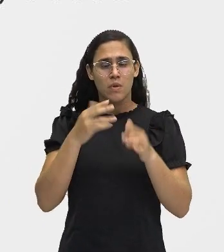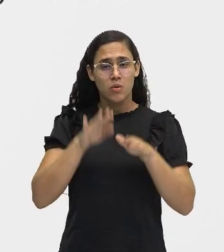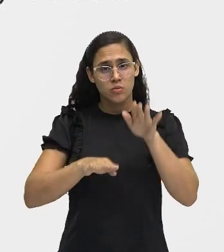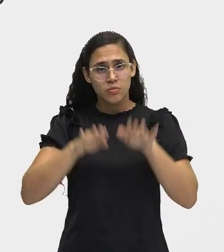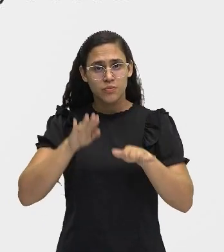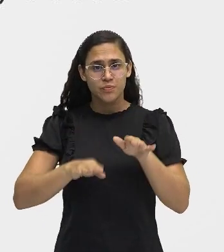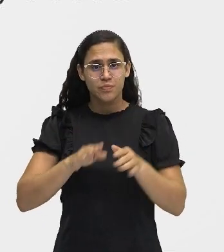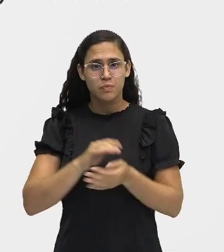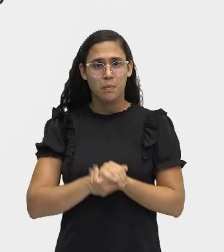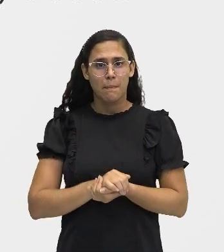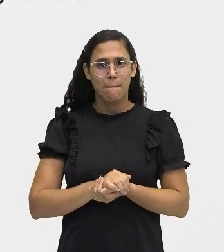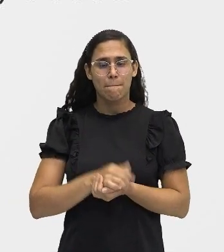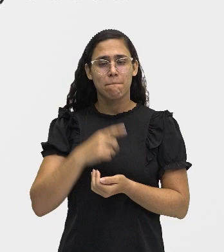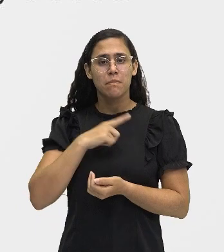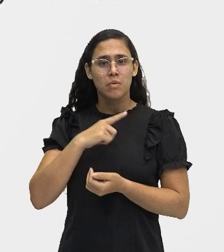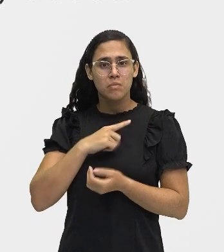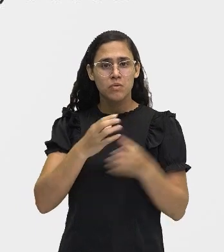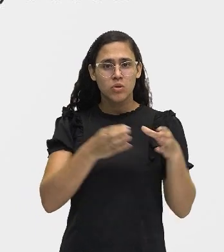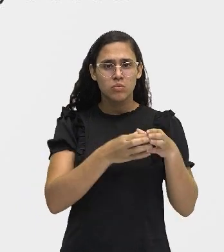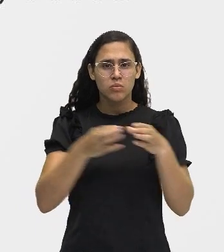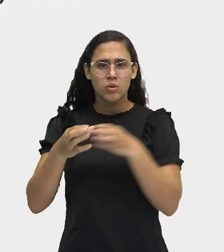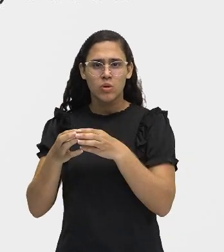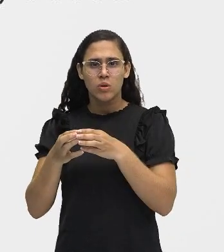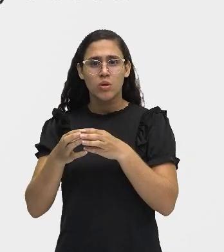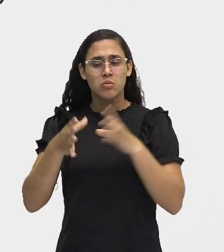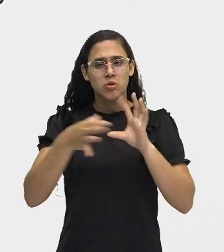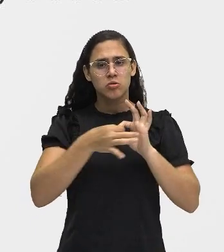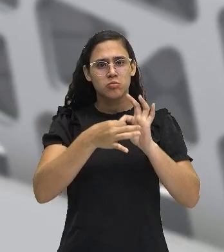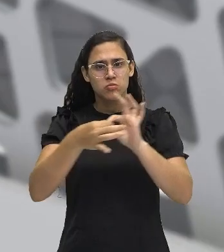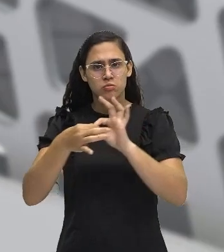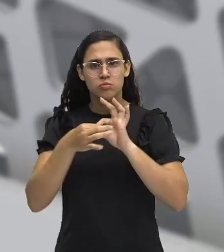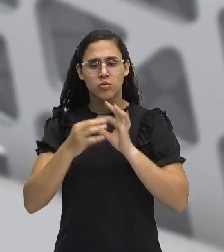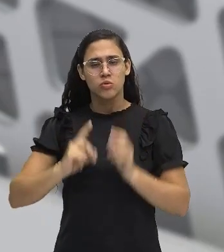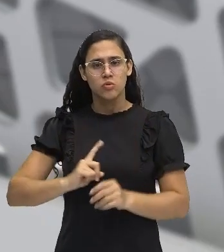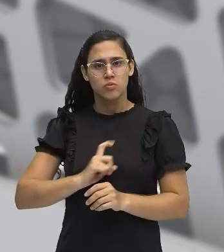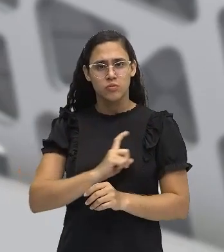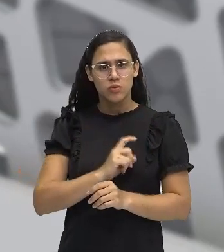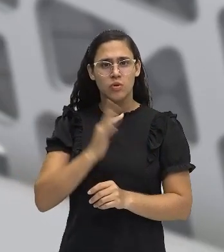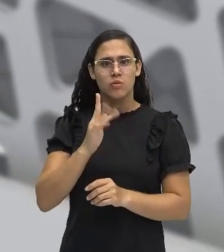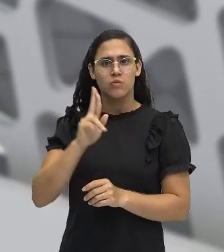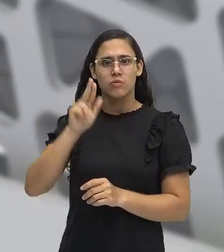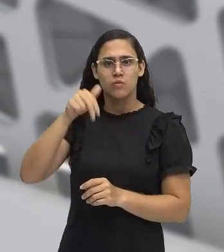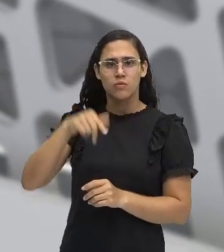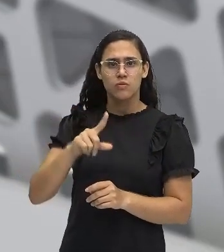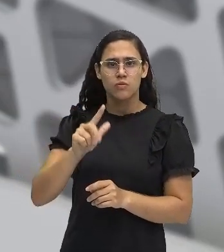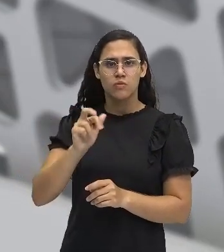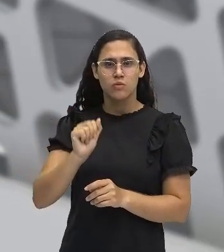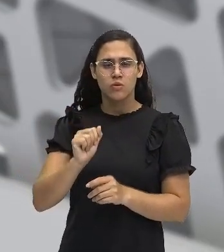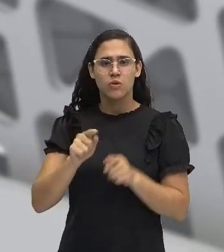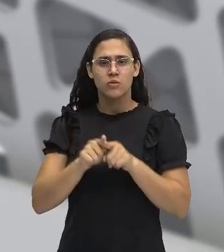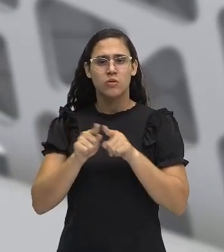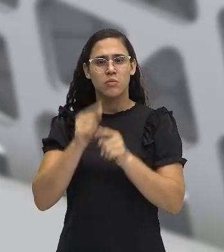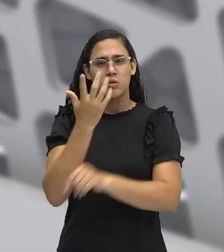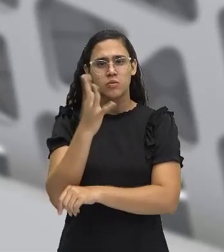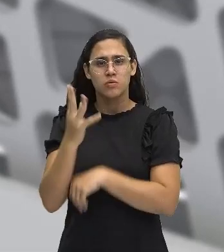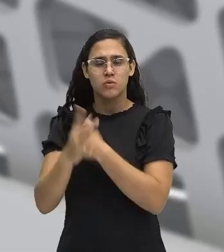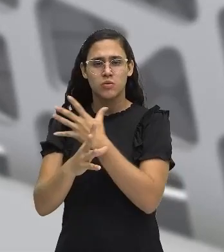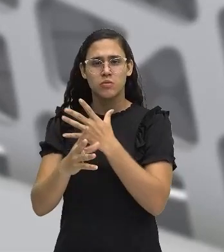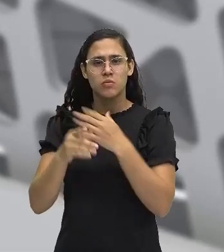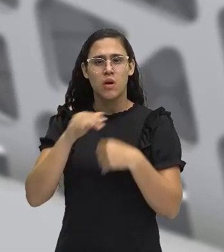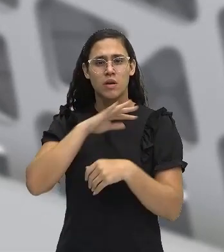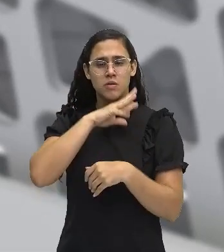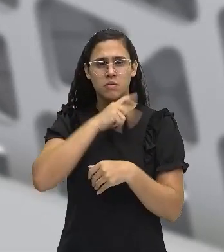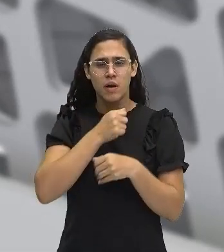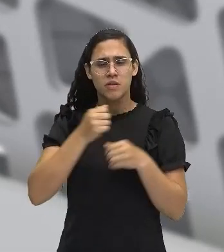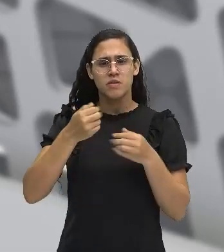espécies todas estão interligadas, né? Então pode ser lá de bactérias, fungos, de plantas, de animais diversos,